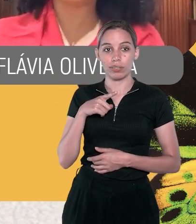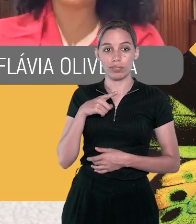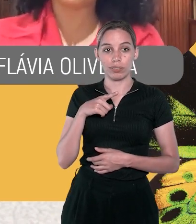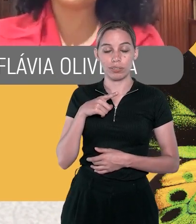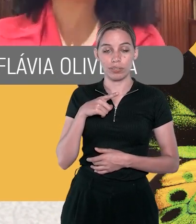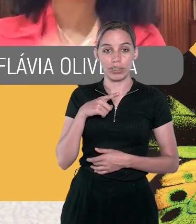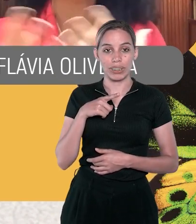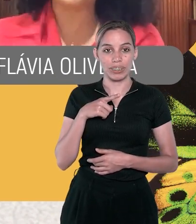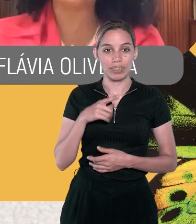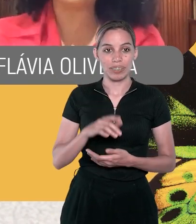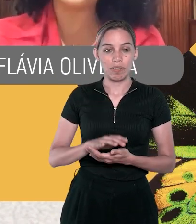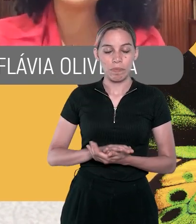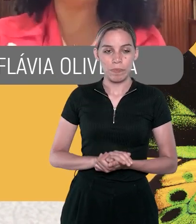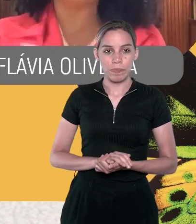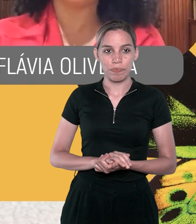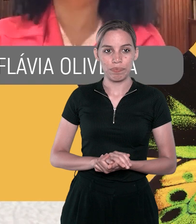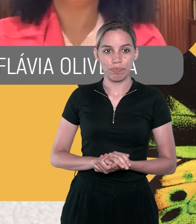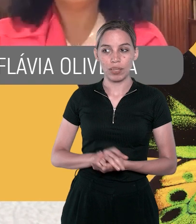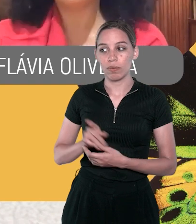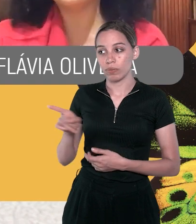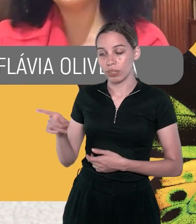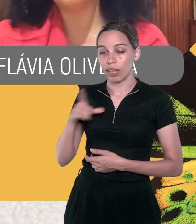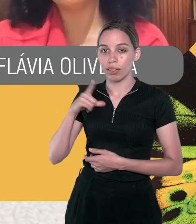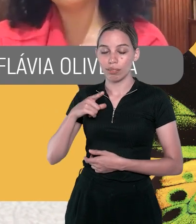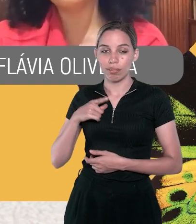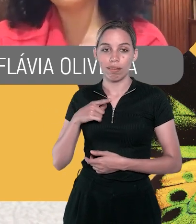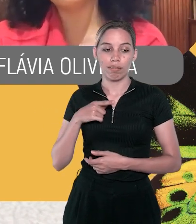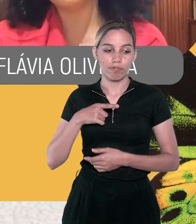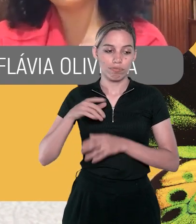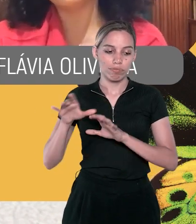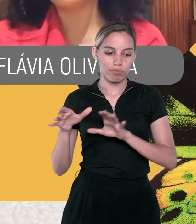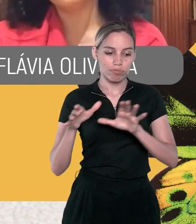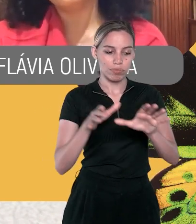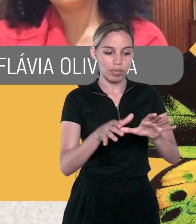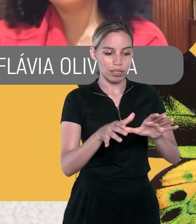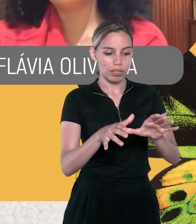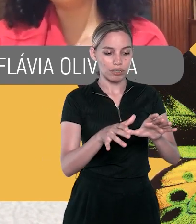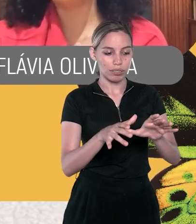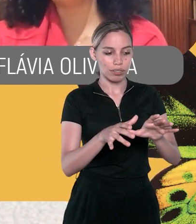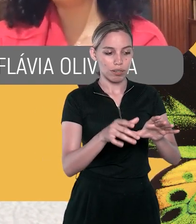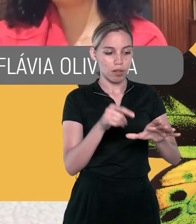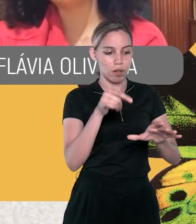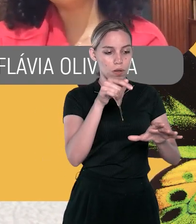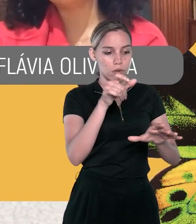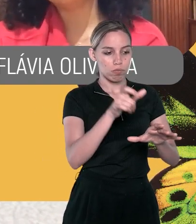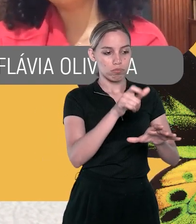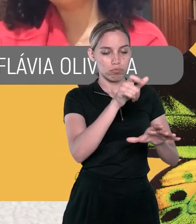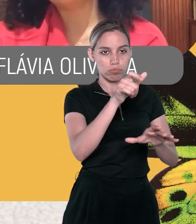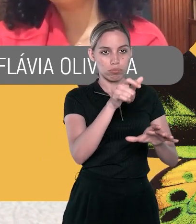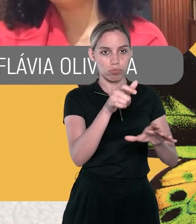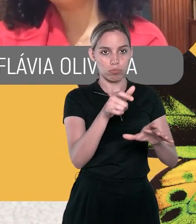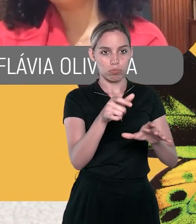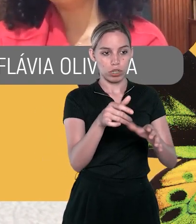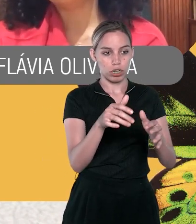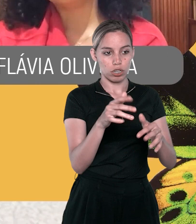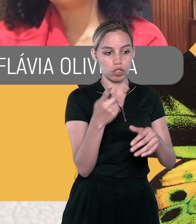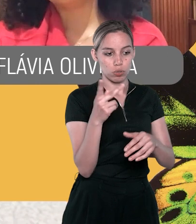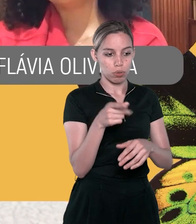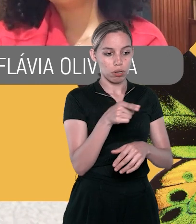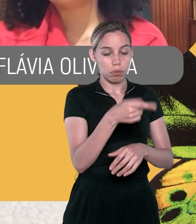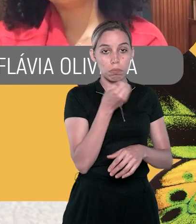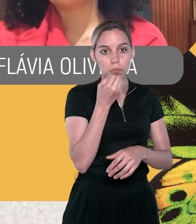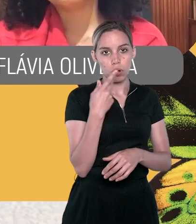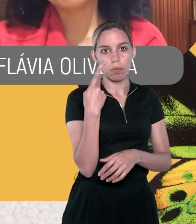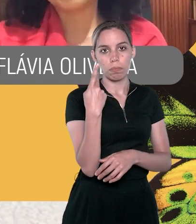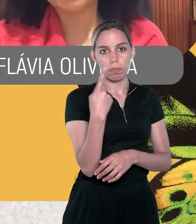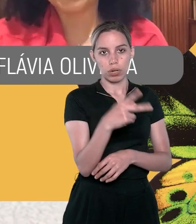personagem que se torna visível, né, um desfecho generoso. Sérgio, a